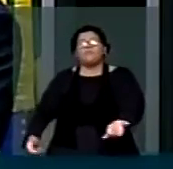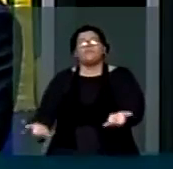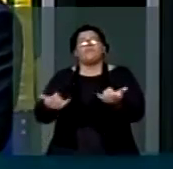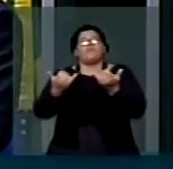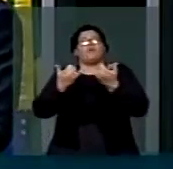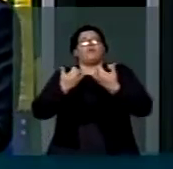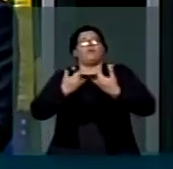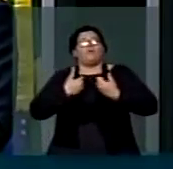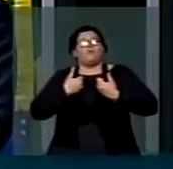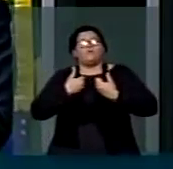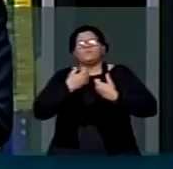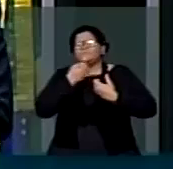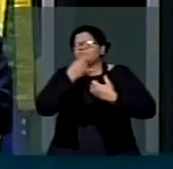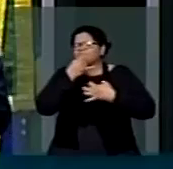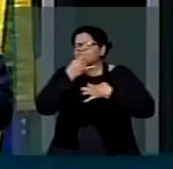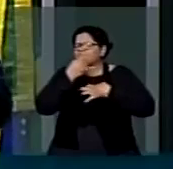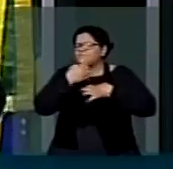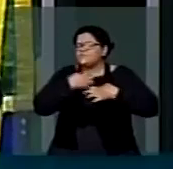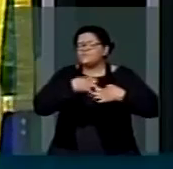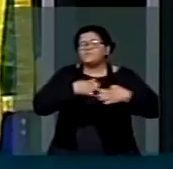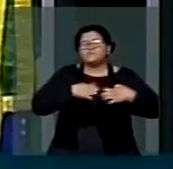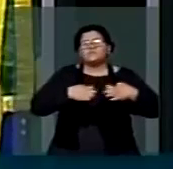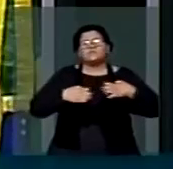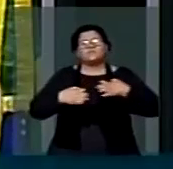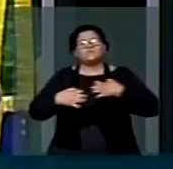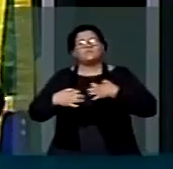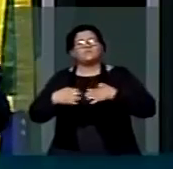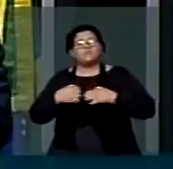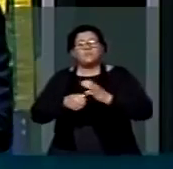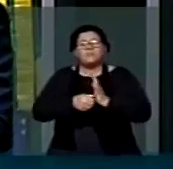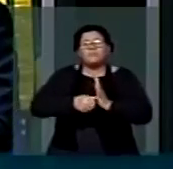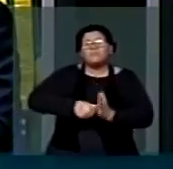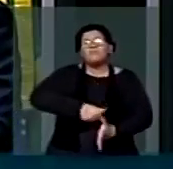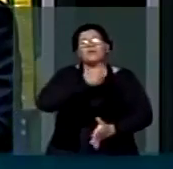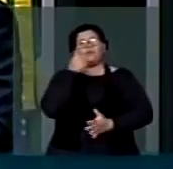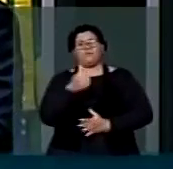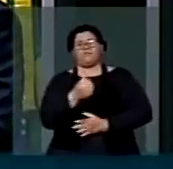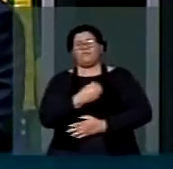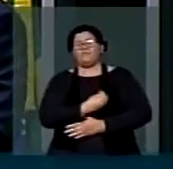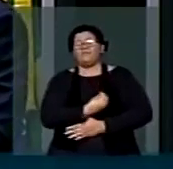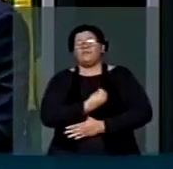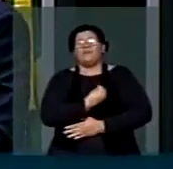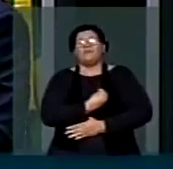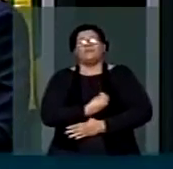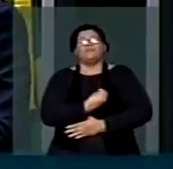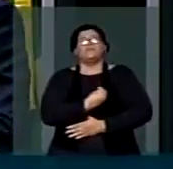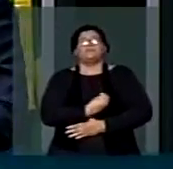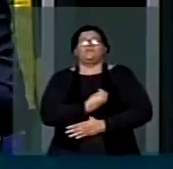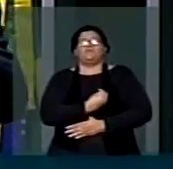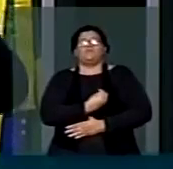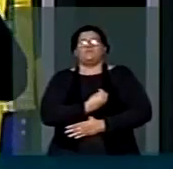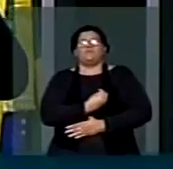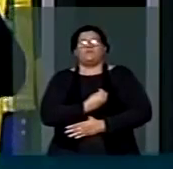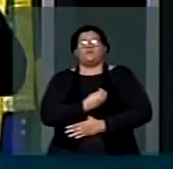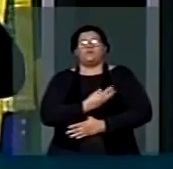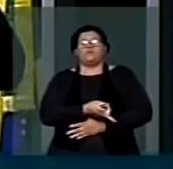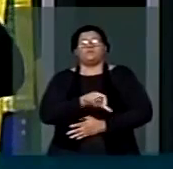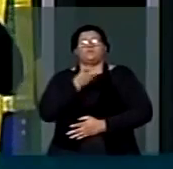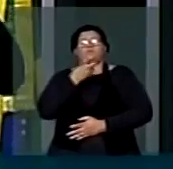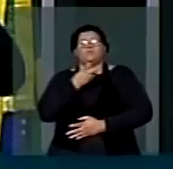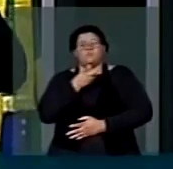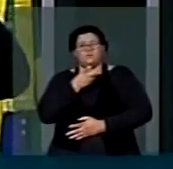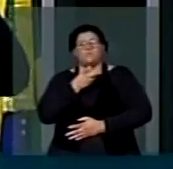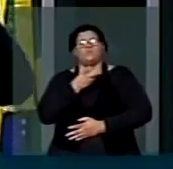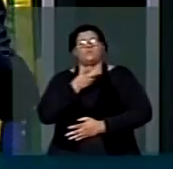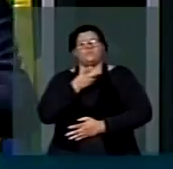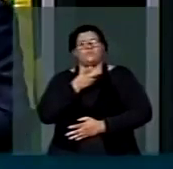e comovida, que pela primeira vez na vida ela via um trabalhador